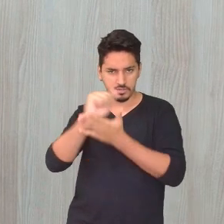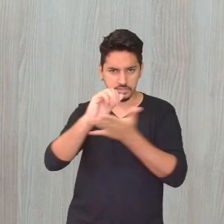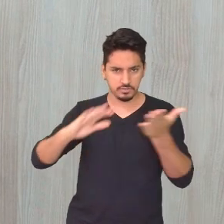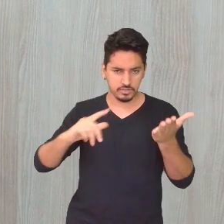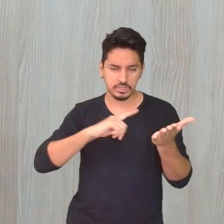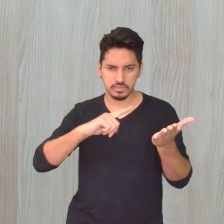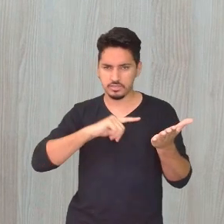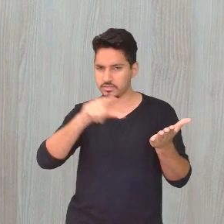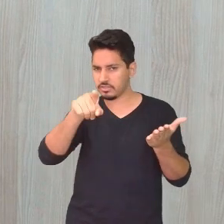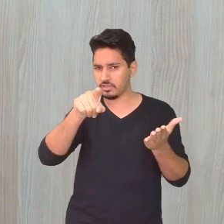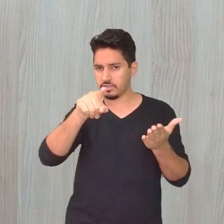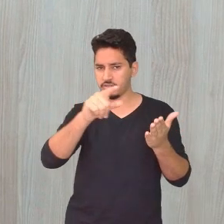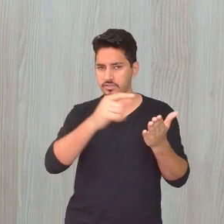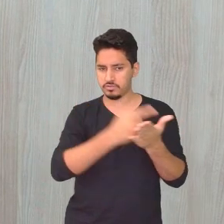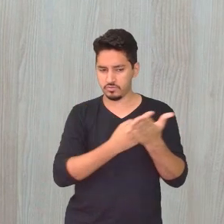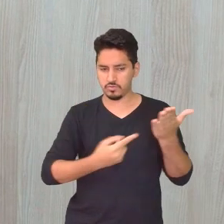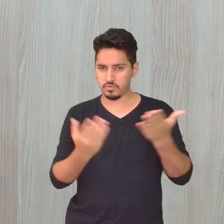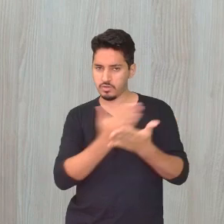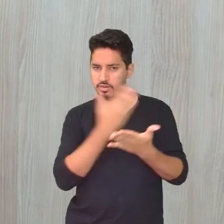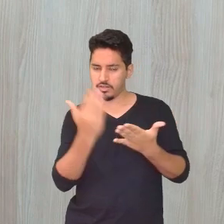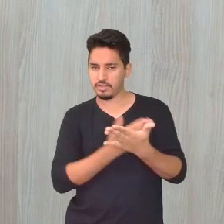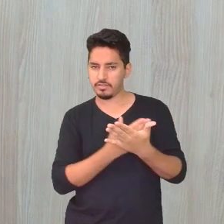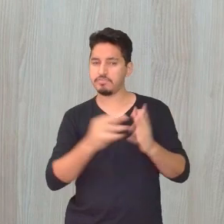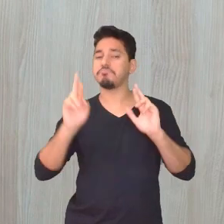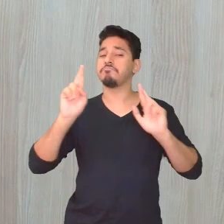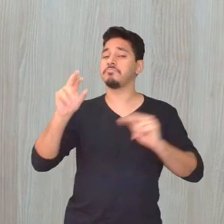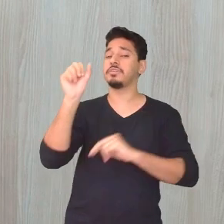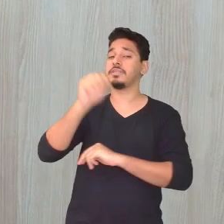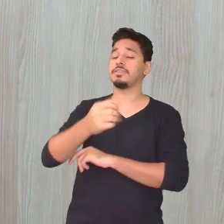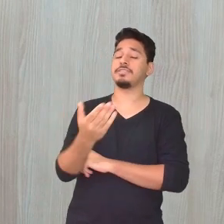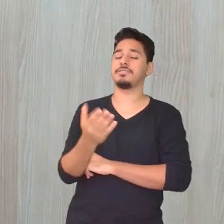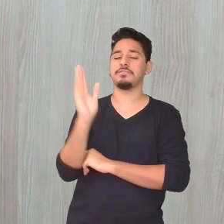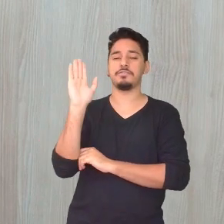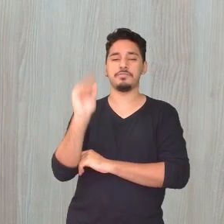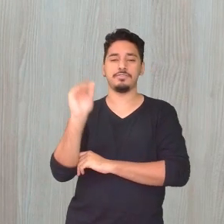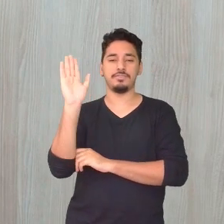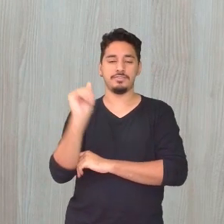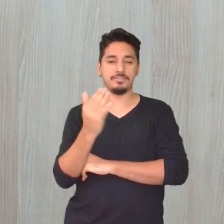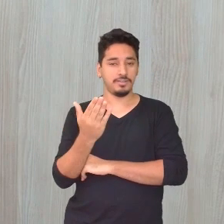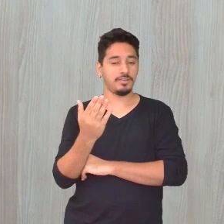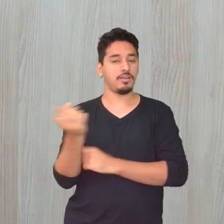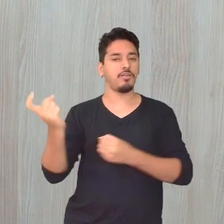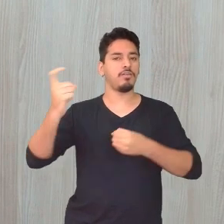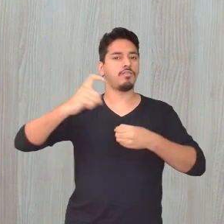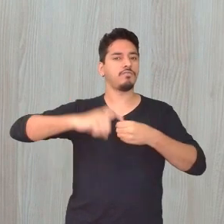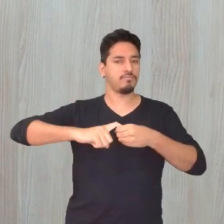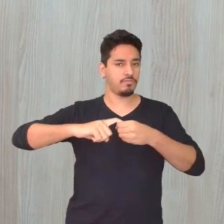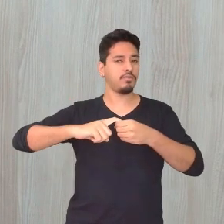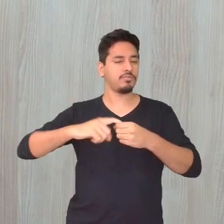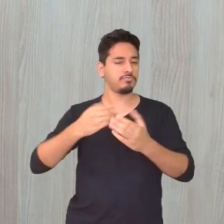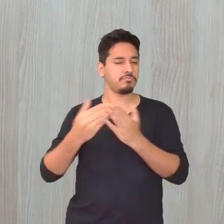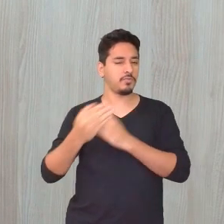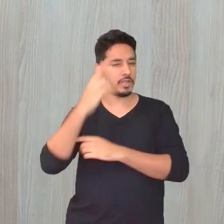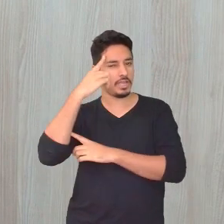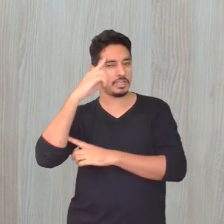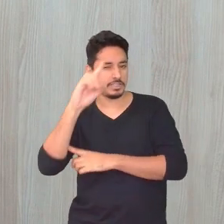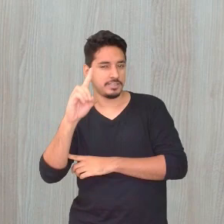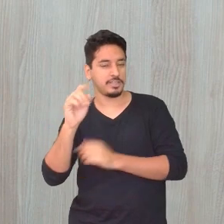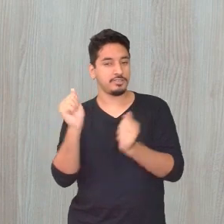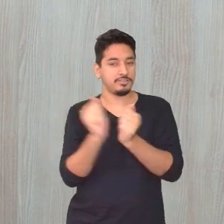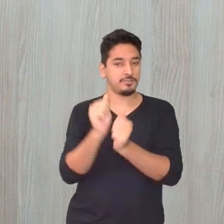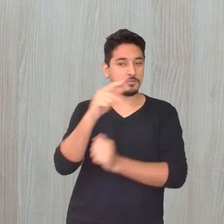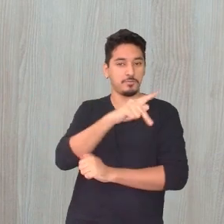constam aí no seu livro? Eu espero que sim, Ricardinho. Então, tchau, tchau. Eu volto com vocês qualquer dia desse com o